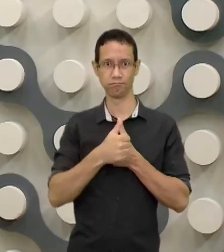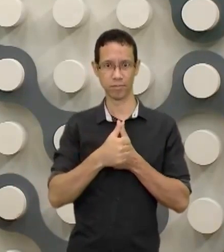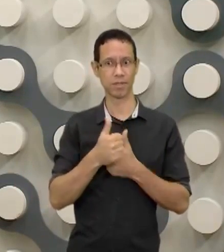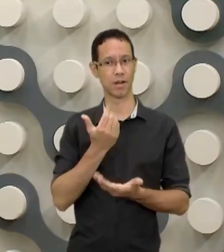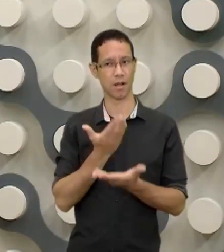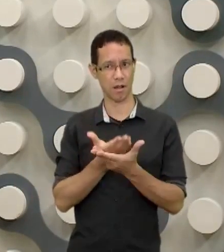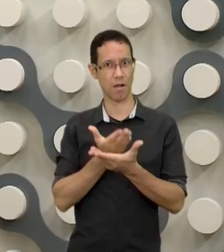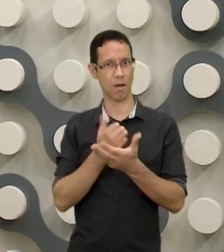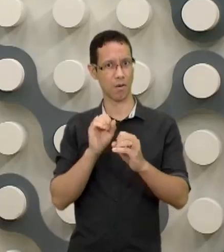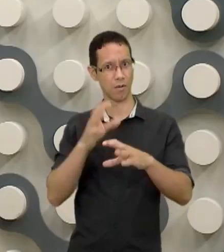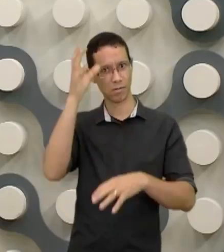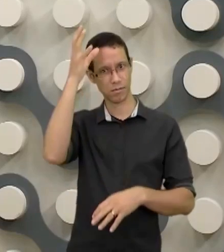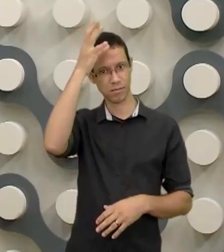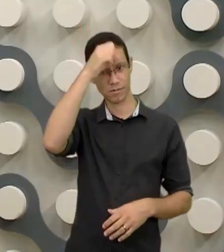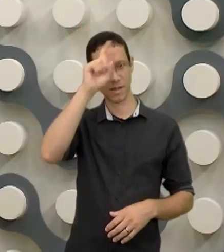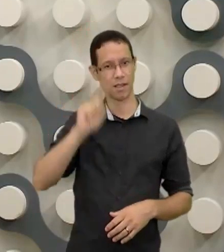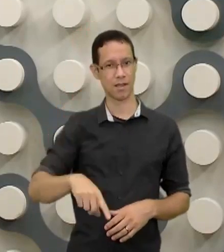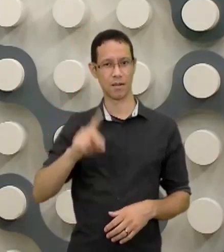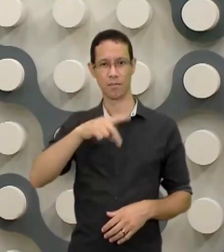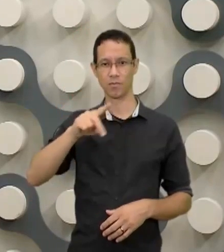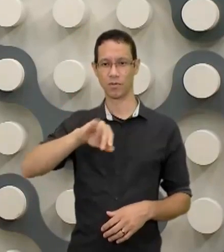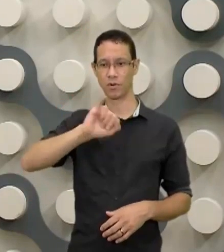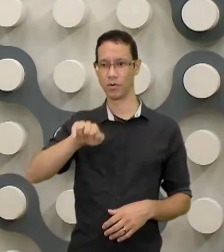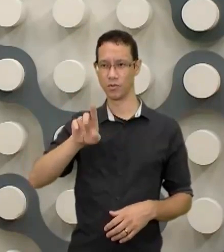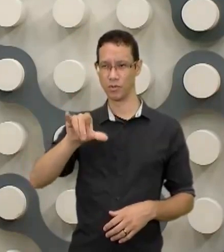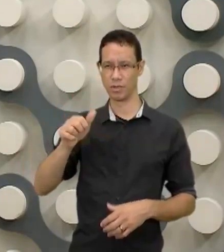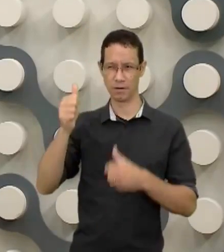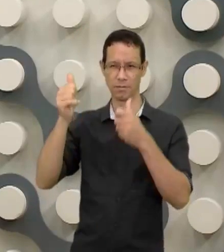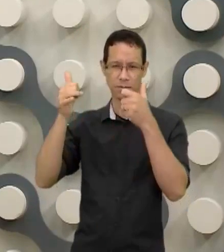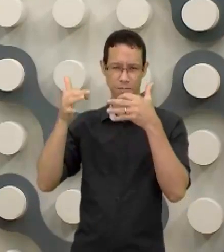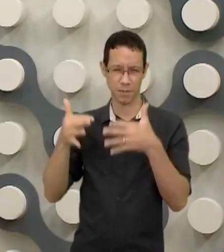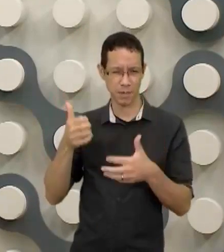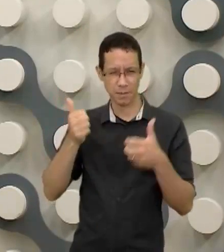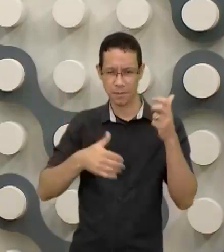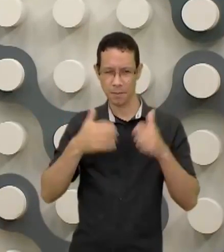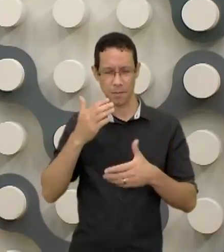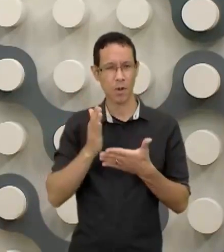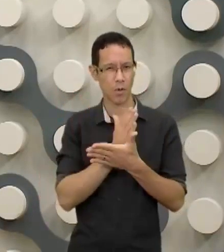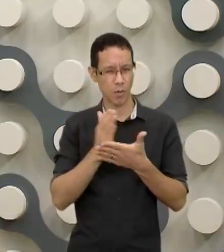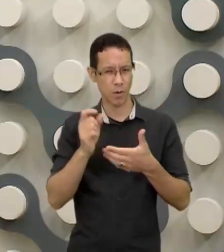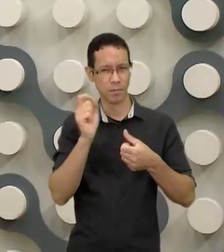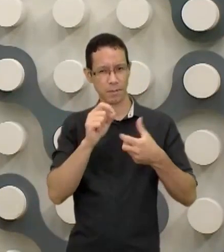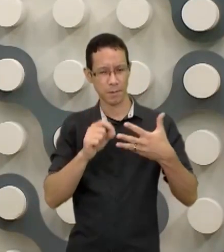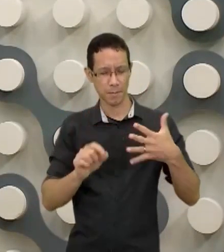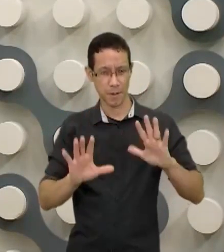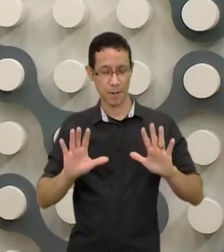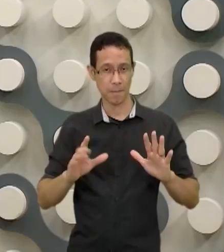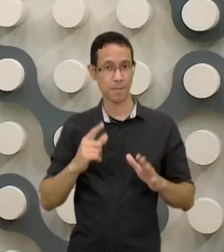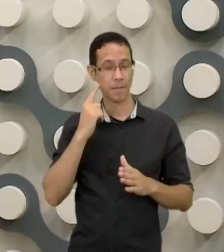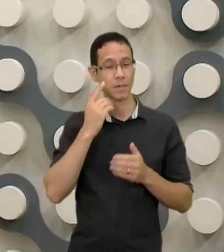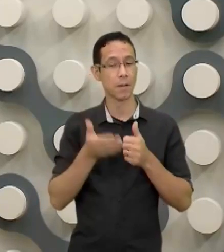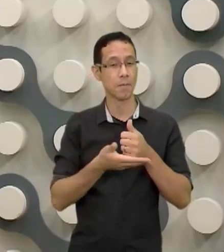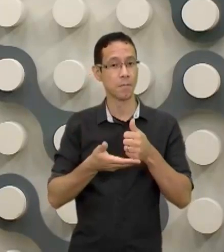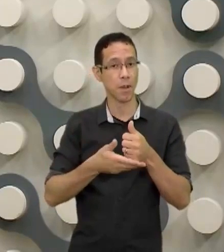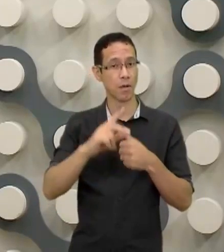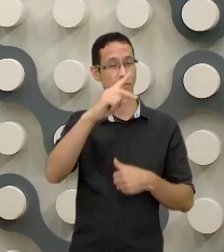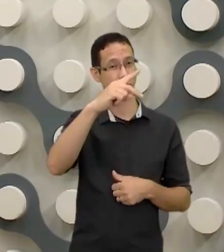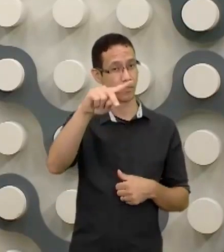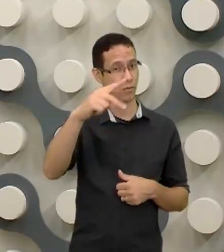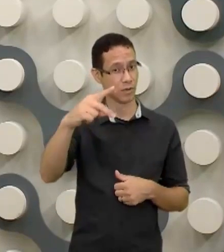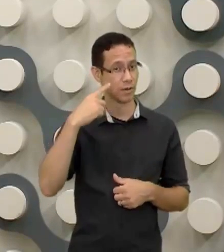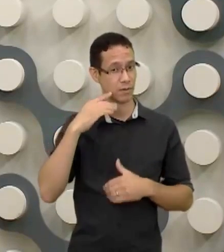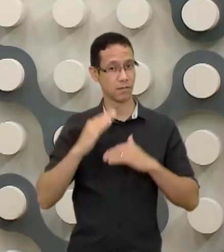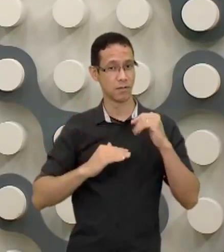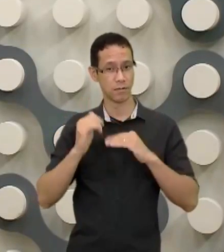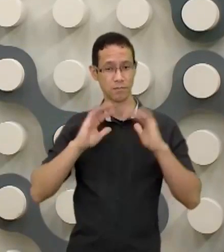aula. Então, na verdade, a professora Juliana está aqui, ela explica um pouquinho, ela dá alguns apontamentos, mas é para servir de base para você elaborar e